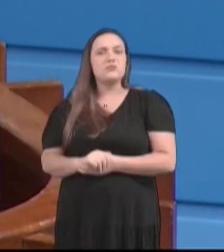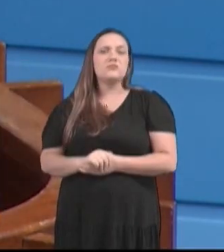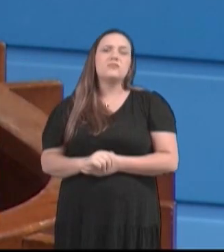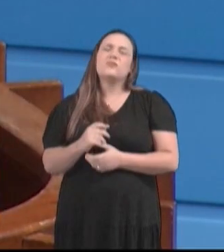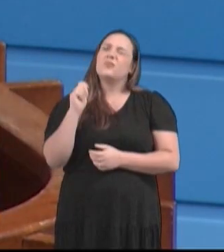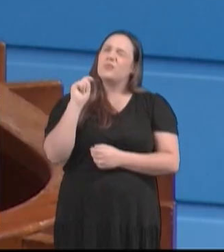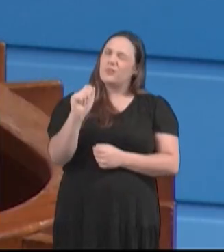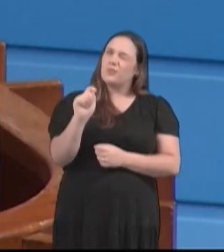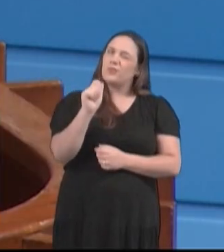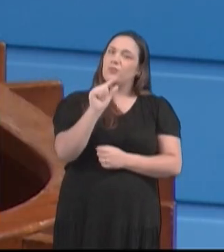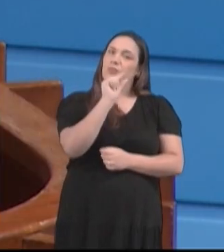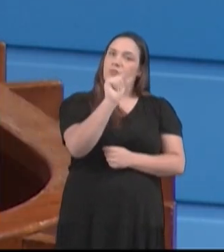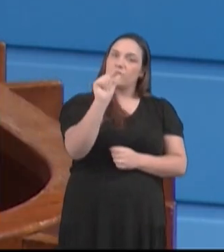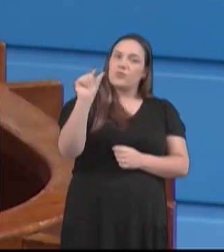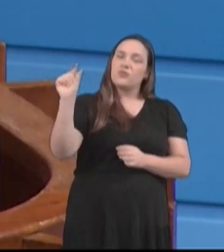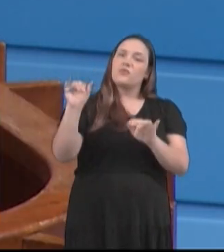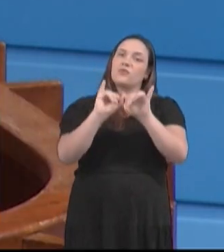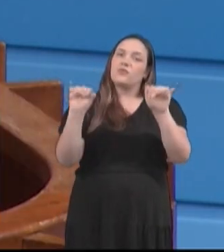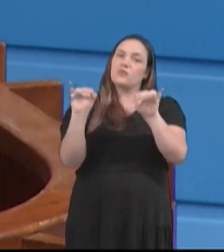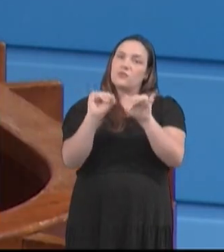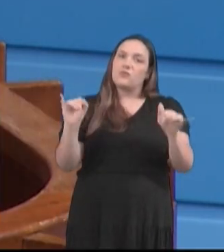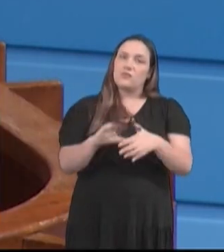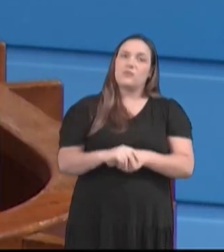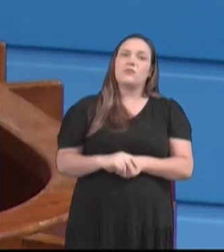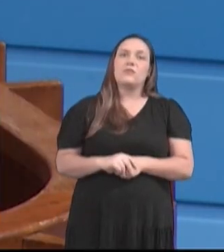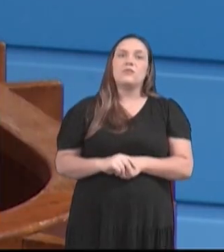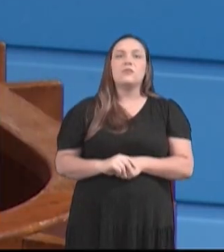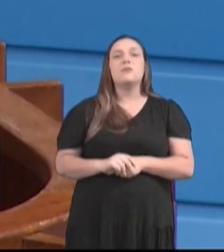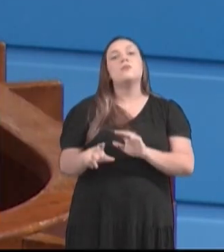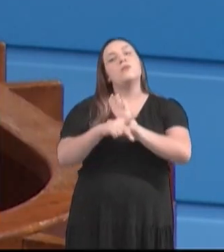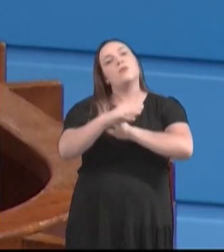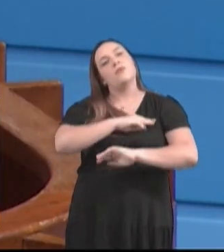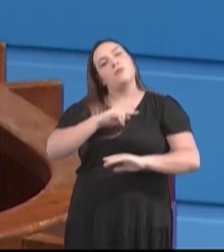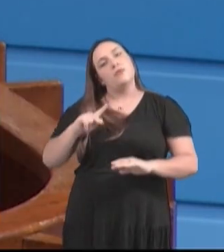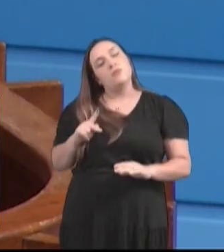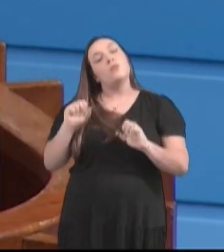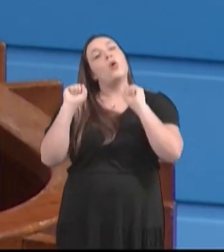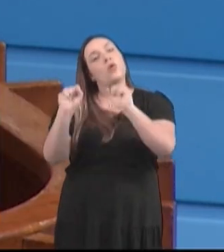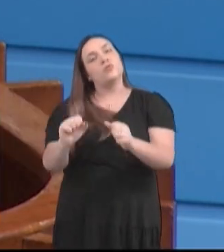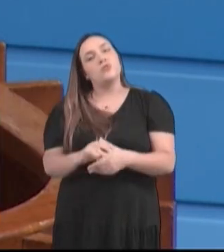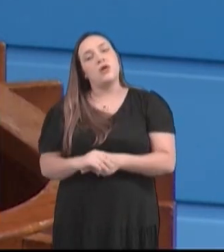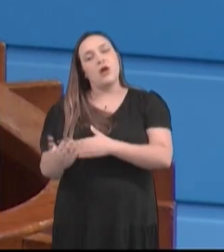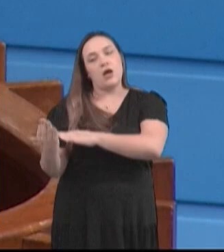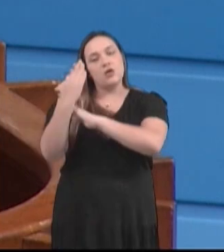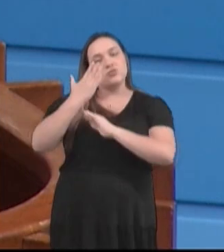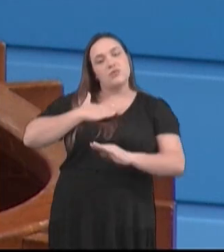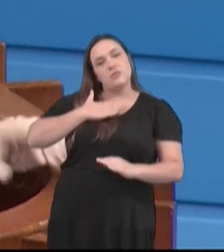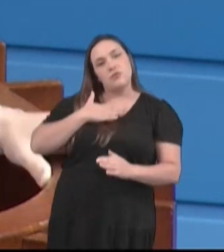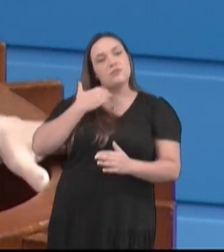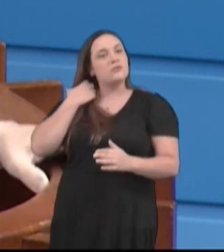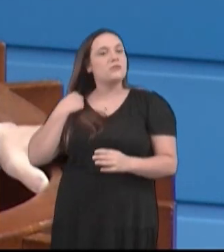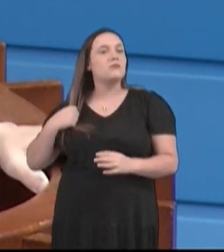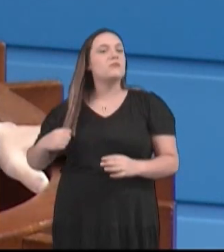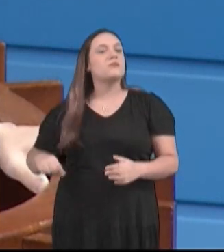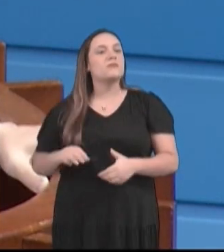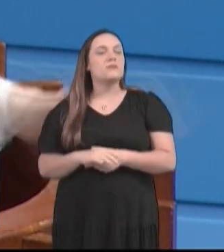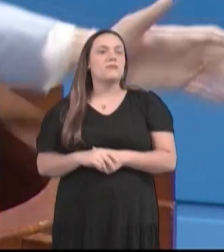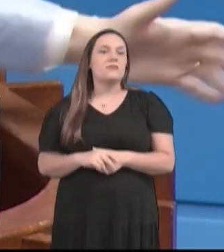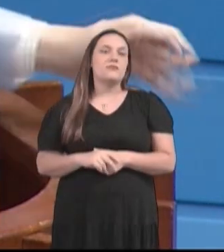pouco dessas informações para que o Ministério Público possa me auxiliar